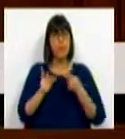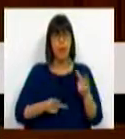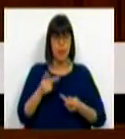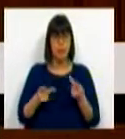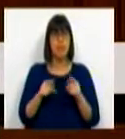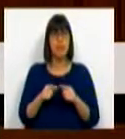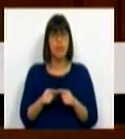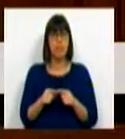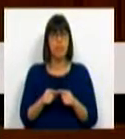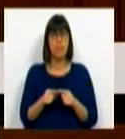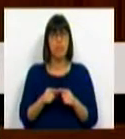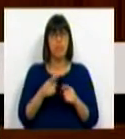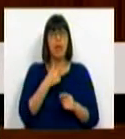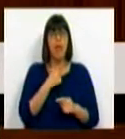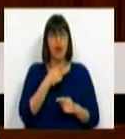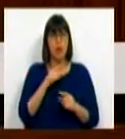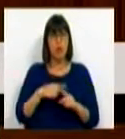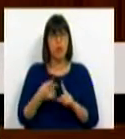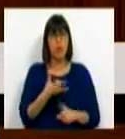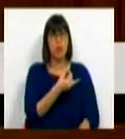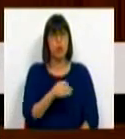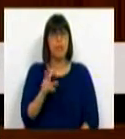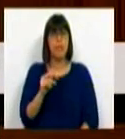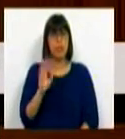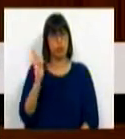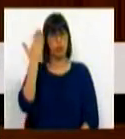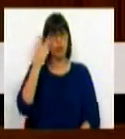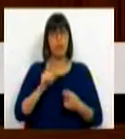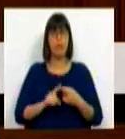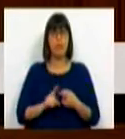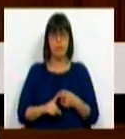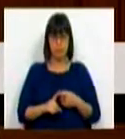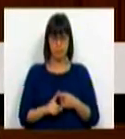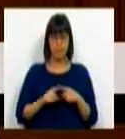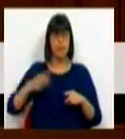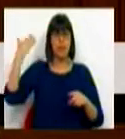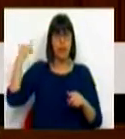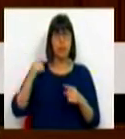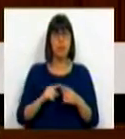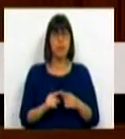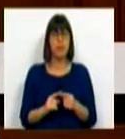analisámos foi o de agosto de 2013, primeiro. E na altura